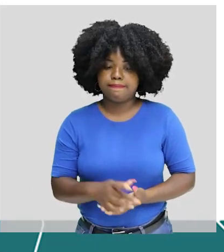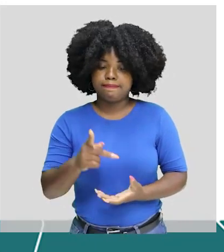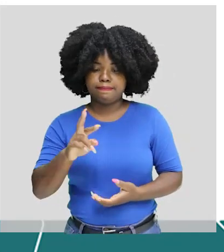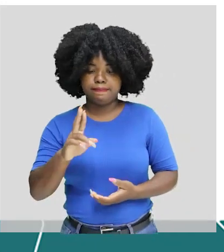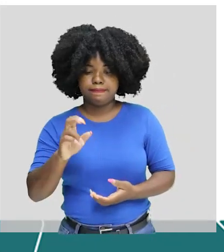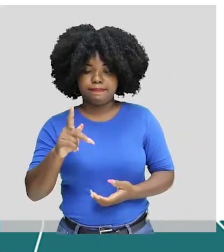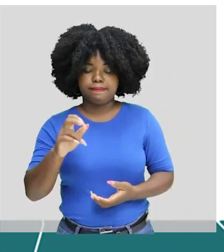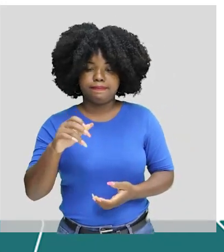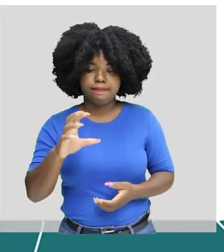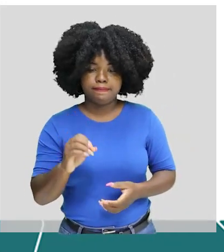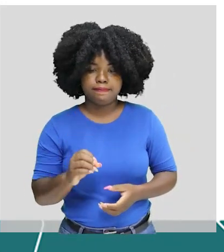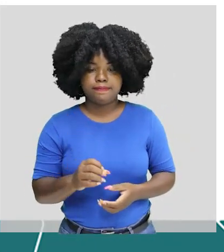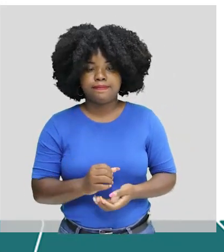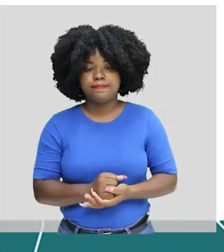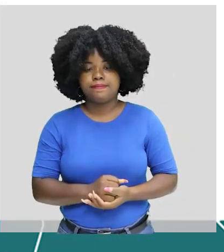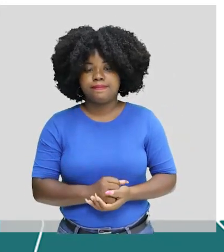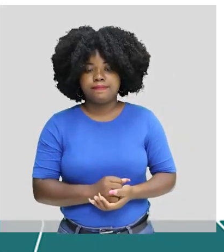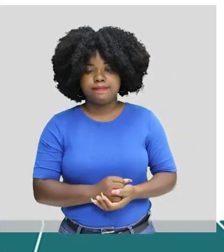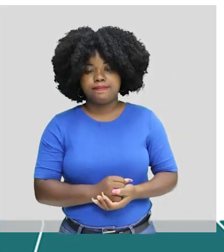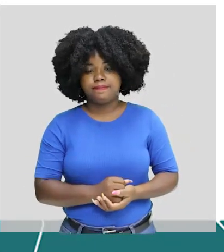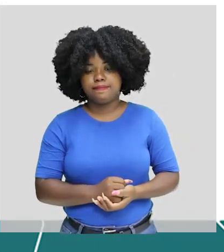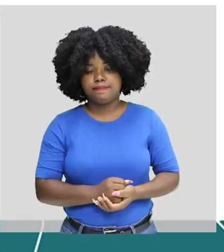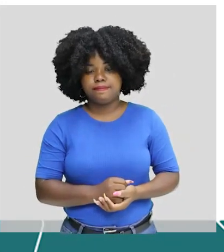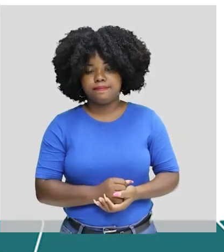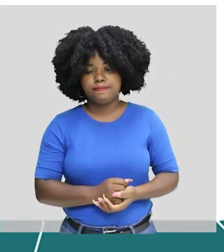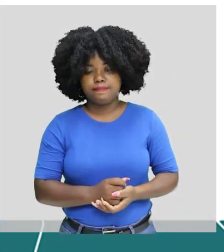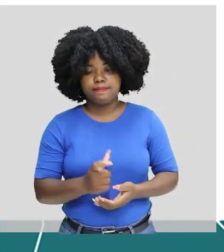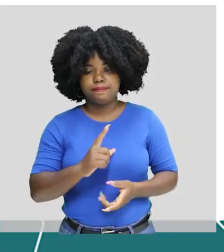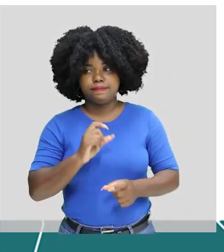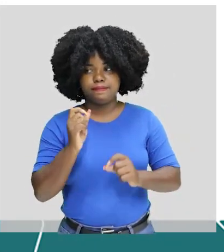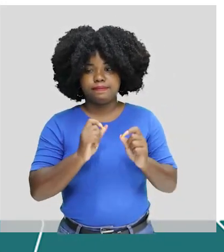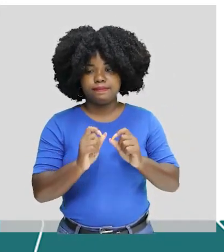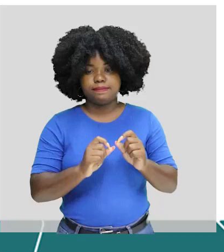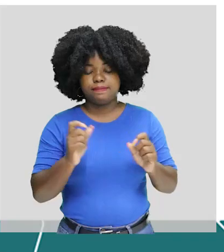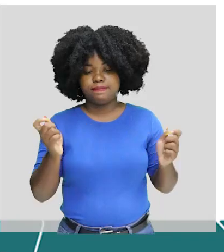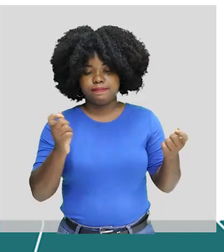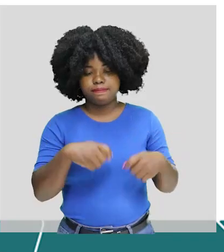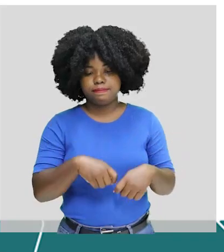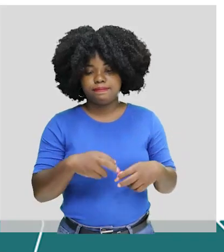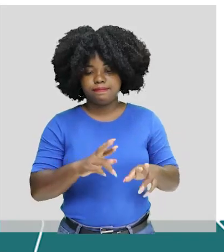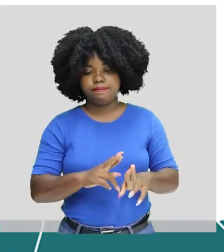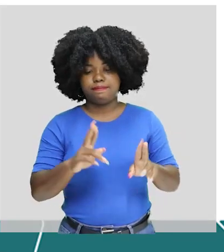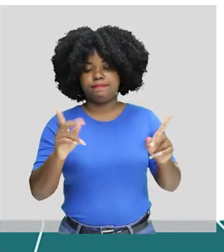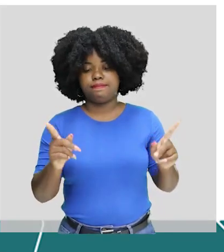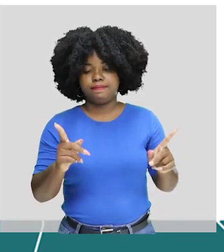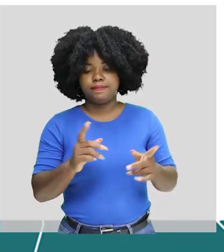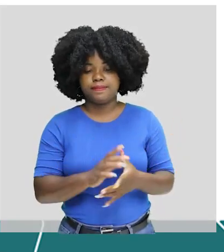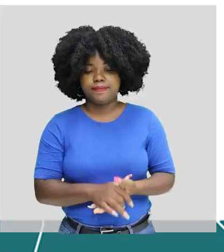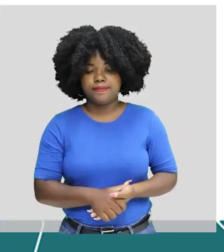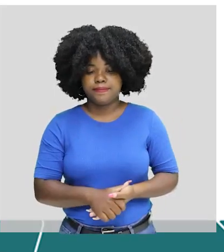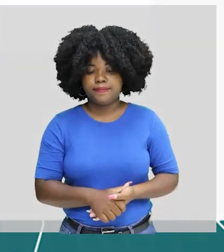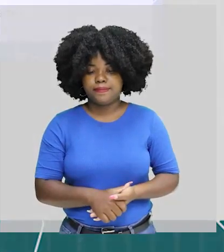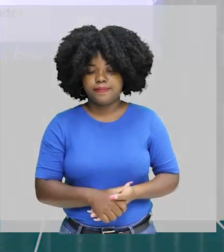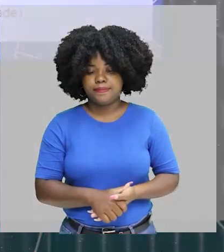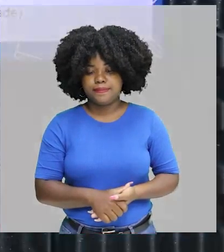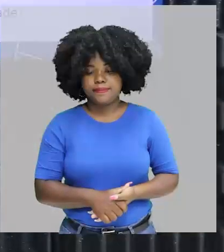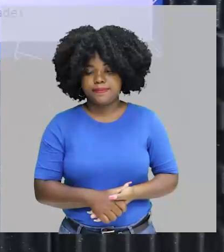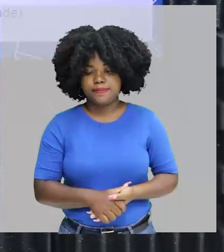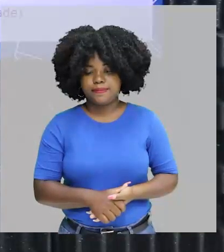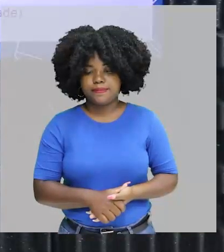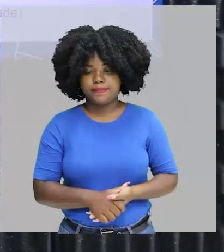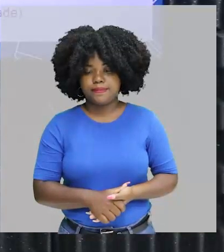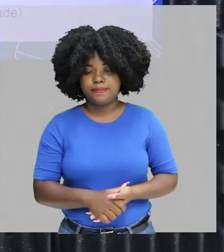propano, nós vamos ter possibilidades diferentes. Na verdade, nós vamos ter formação de mais de